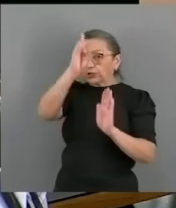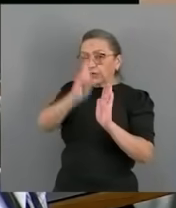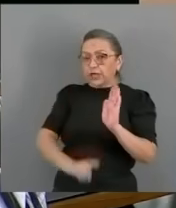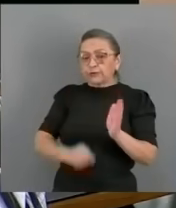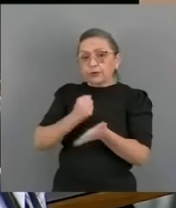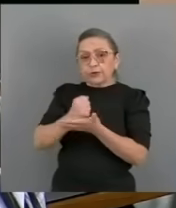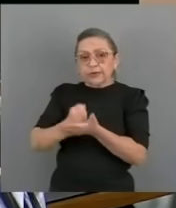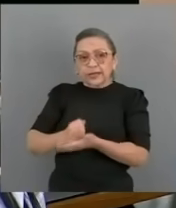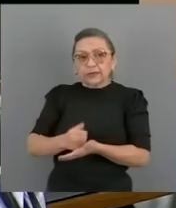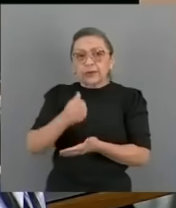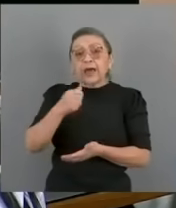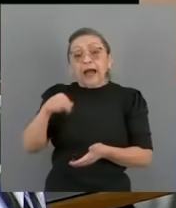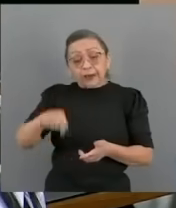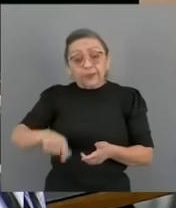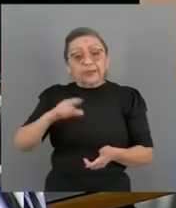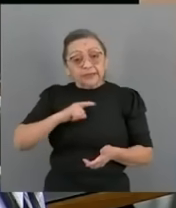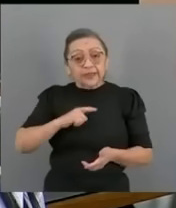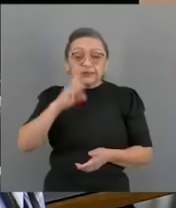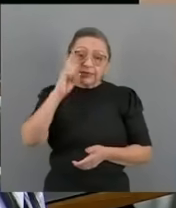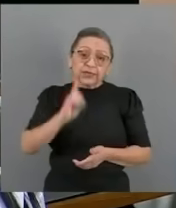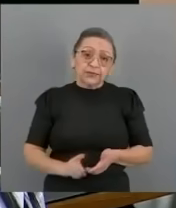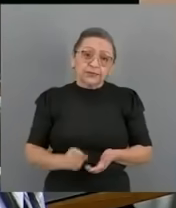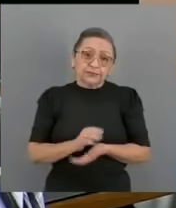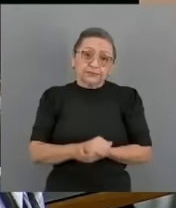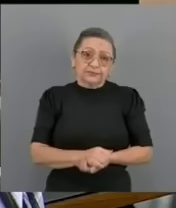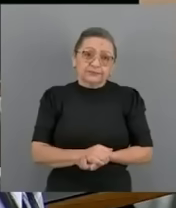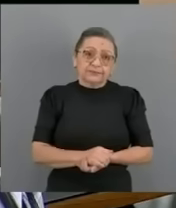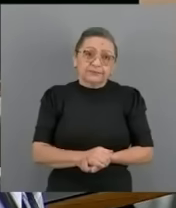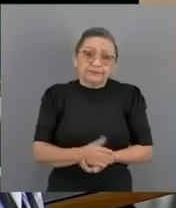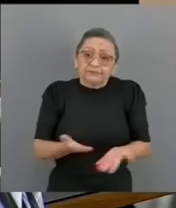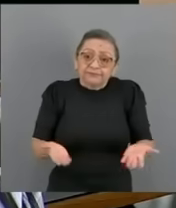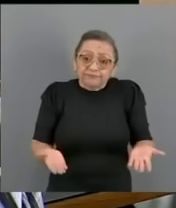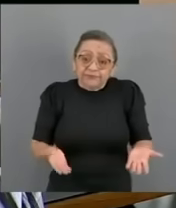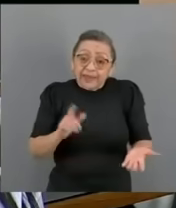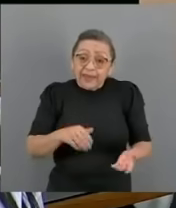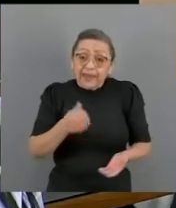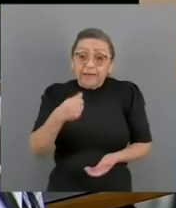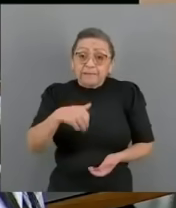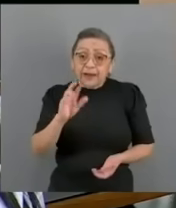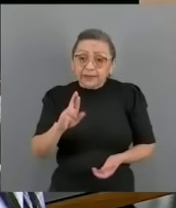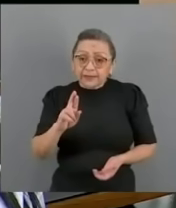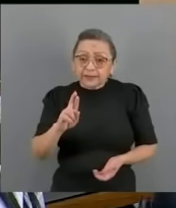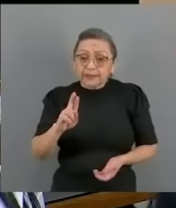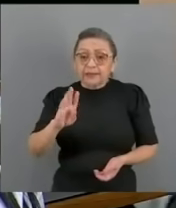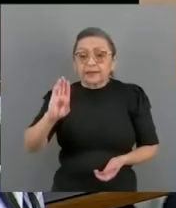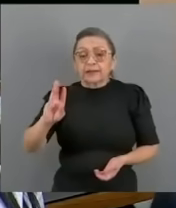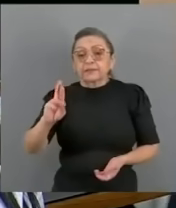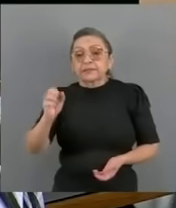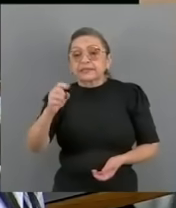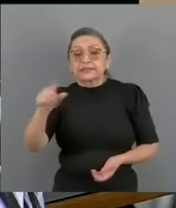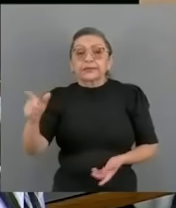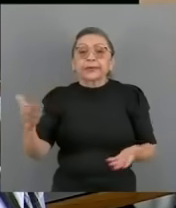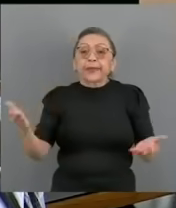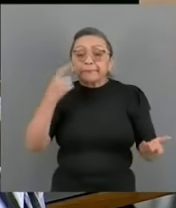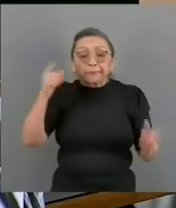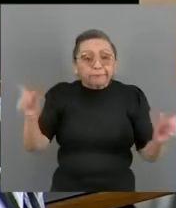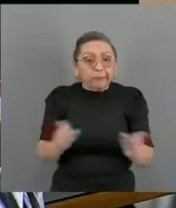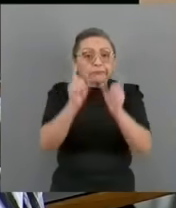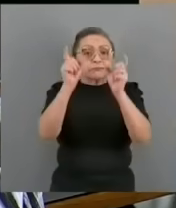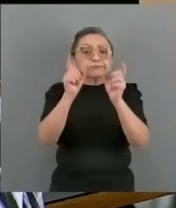fazer as CTs pudessem ter direito a fazer as CTs. Essa é a Mar Brasil. E aí, por